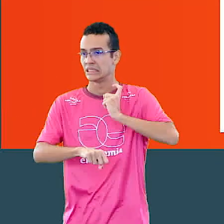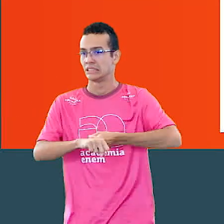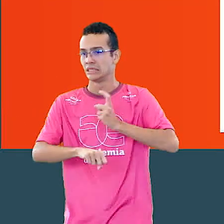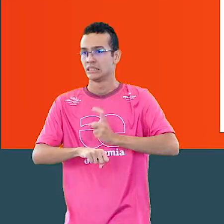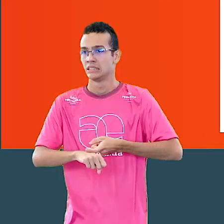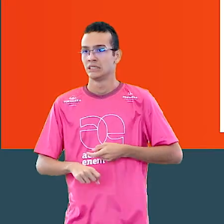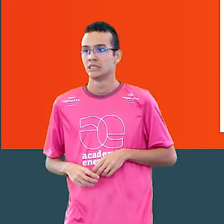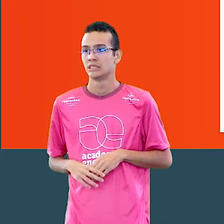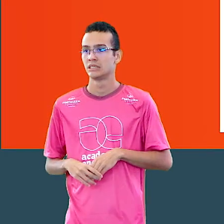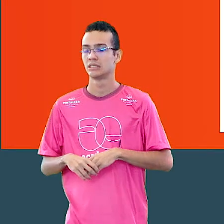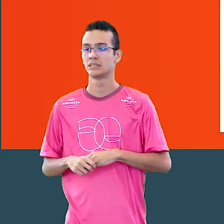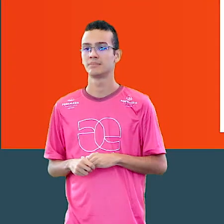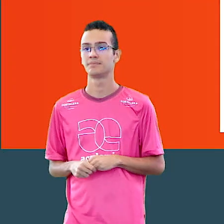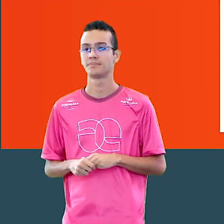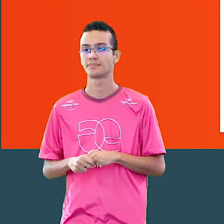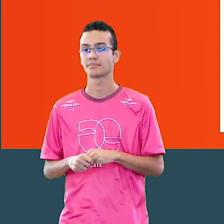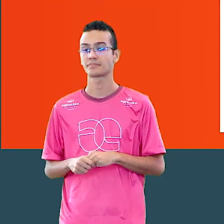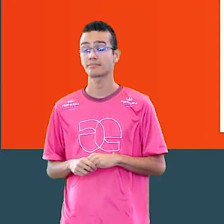vamos lá.